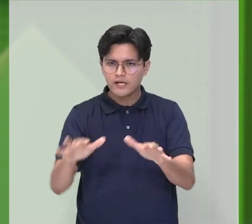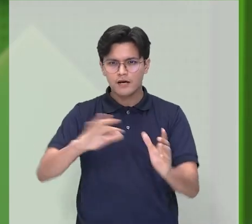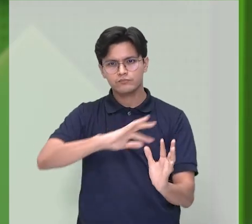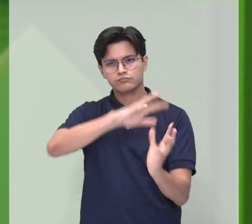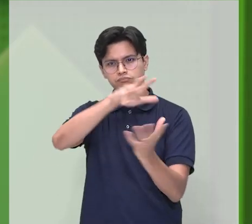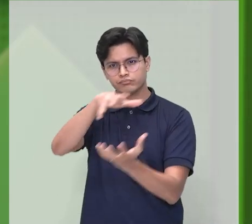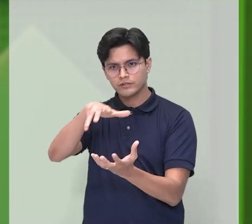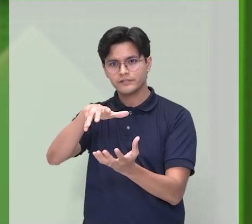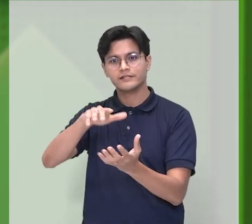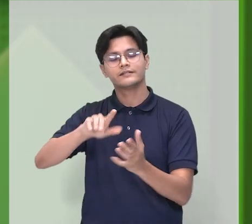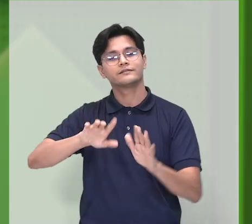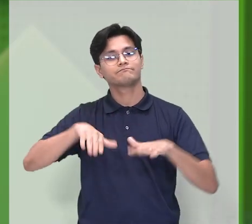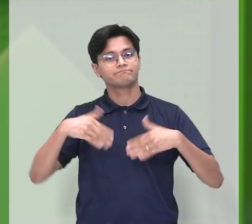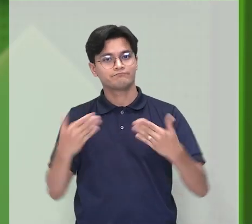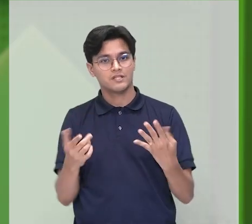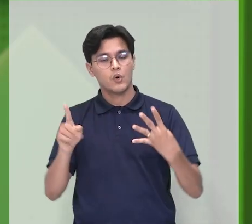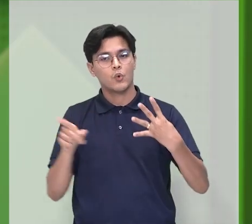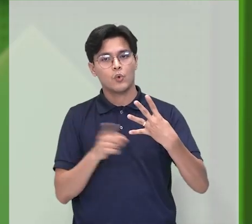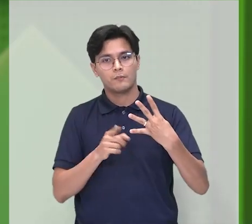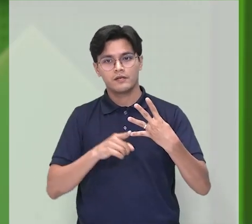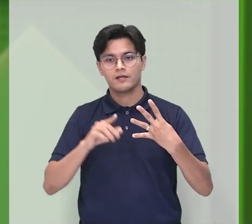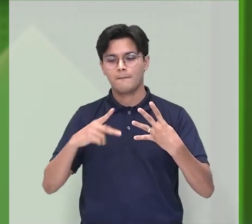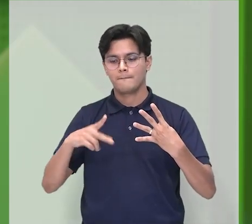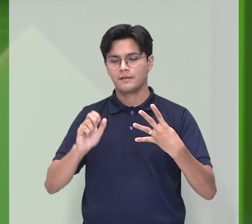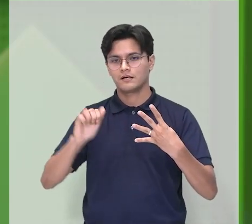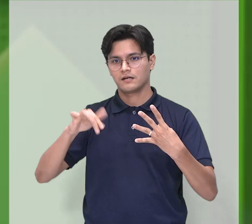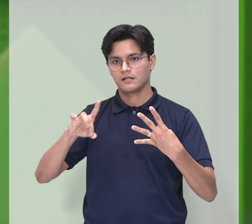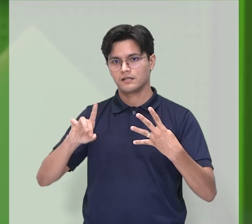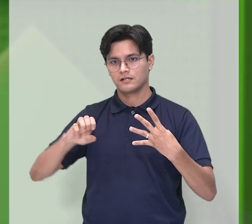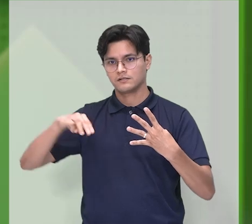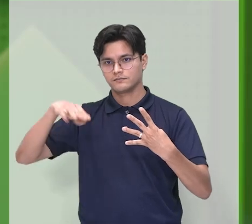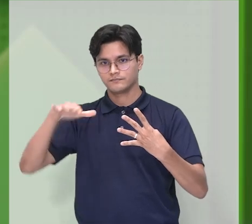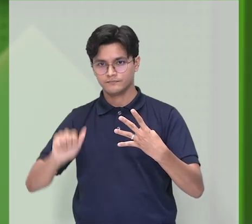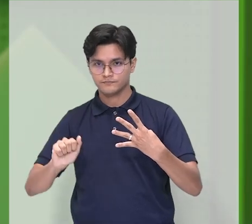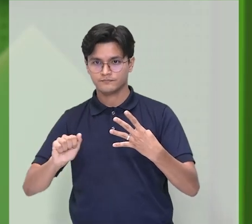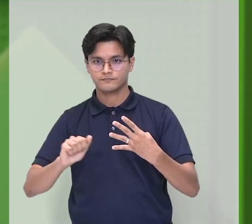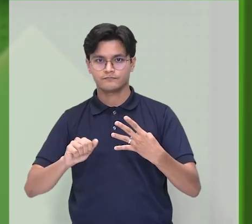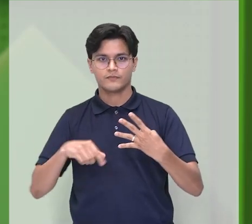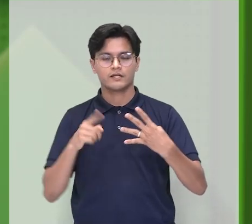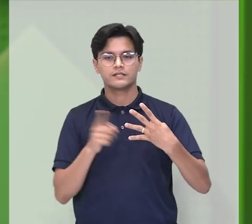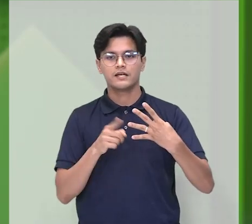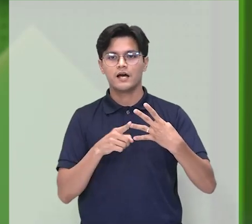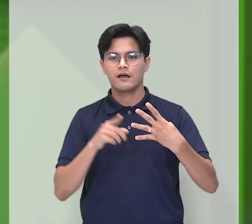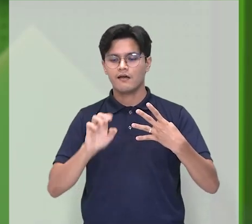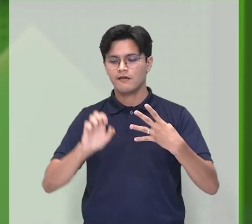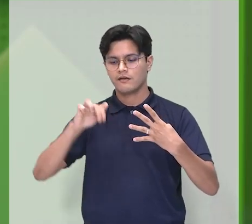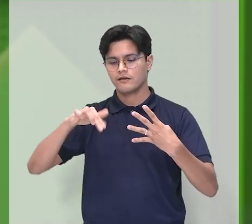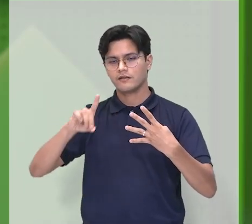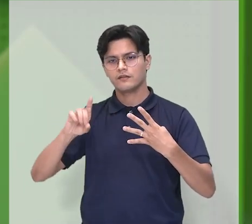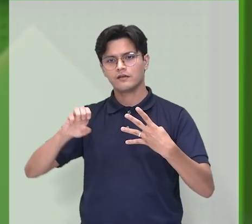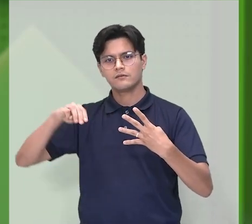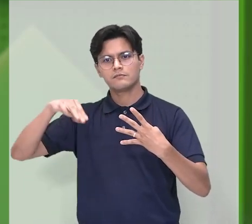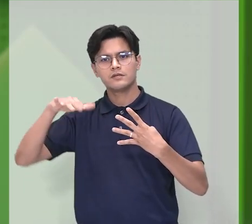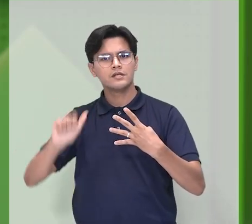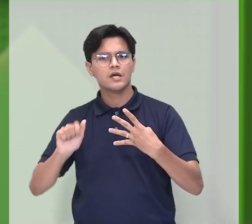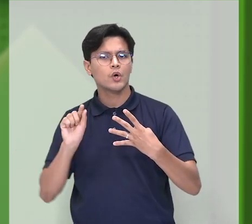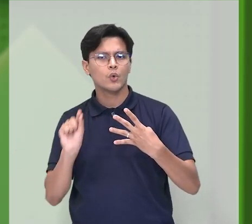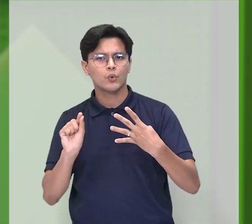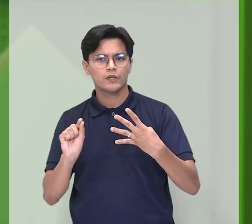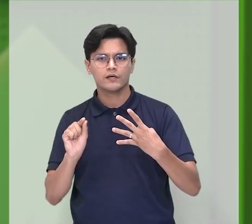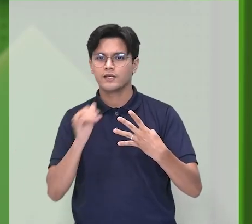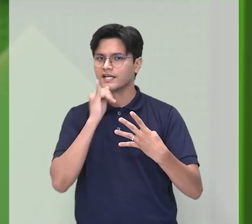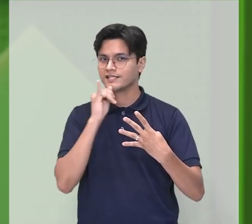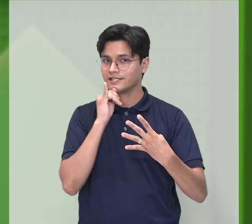endemia, ela vai estar associada, né, à região. Por exemplo, nós temos aqui a endemia de